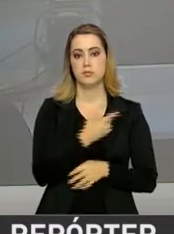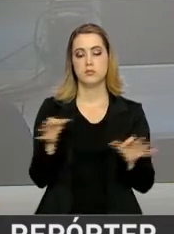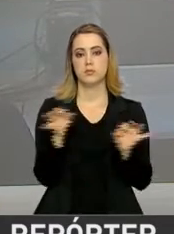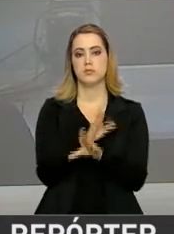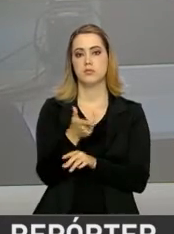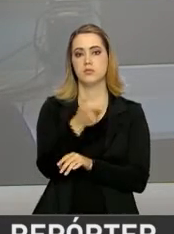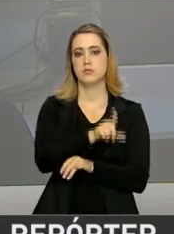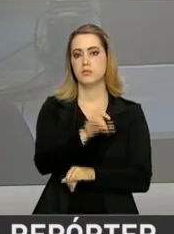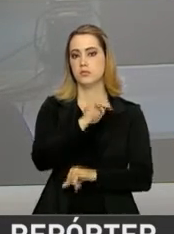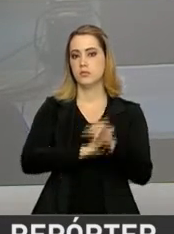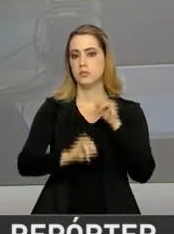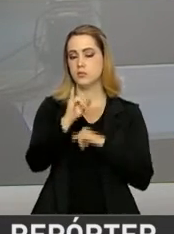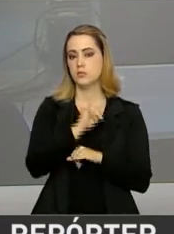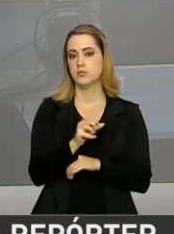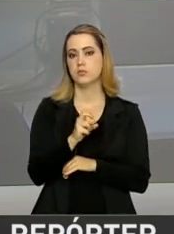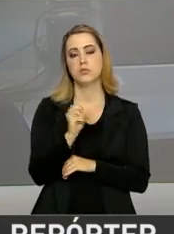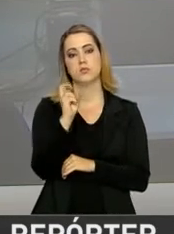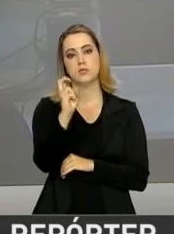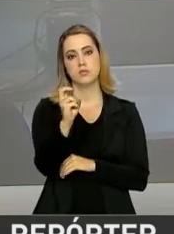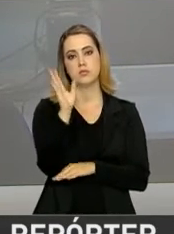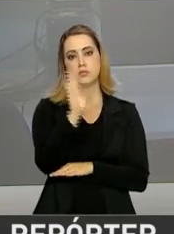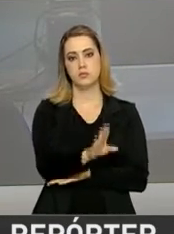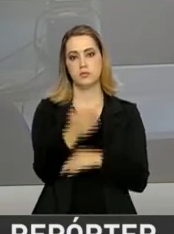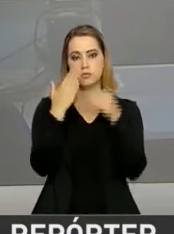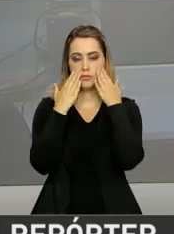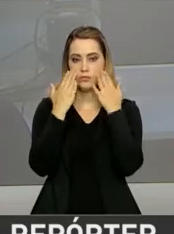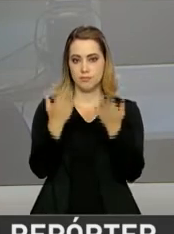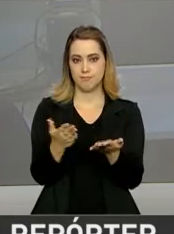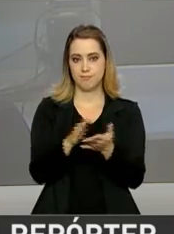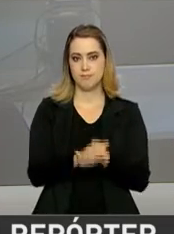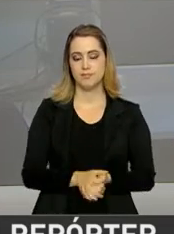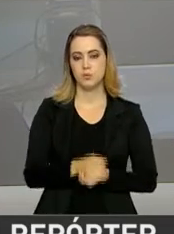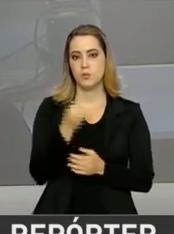aqui. Voltamos a qualquer momento com outras informações ou às 5 da tarde na nossa próxima